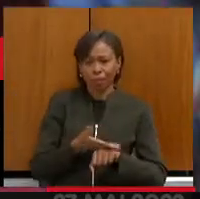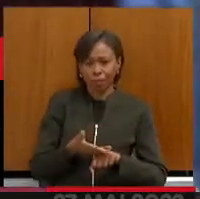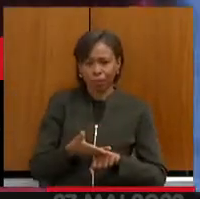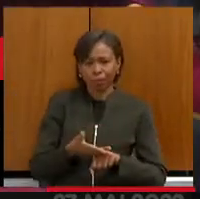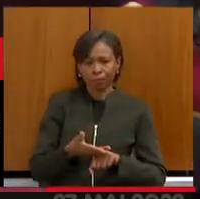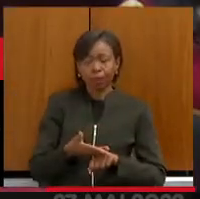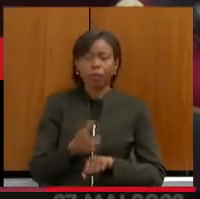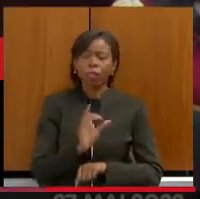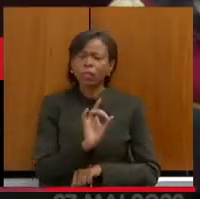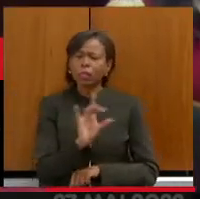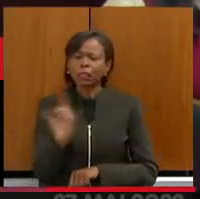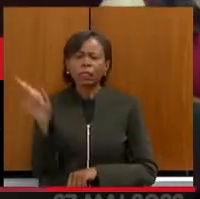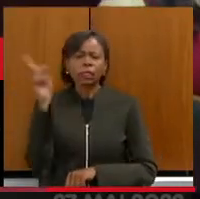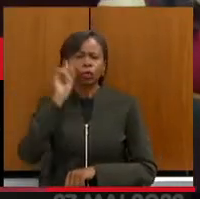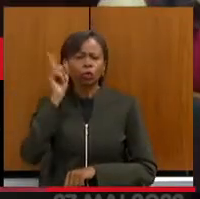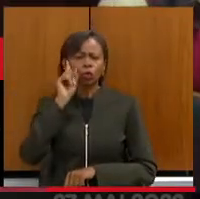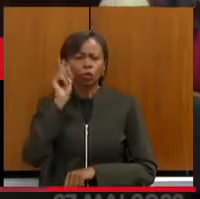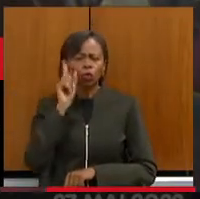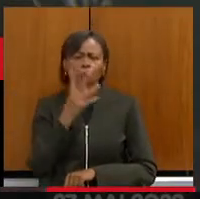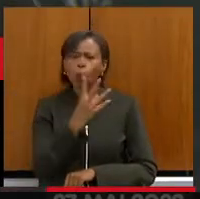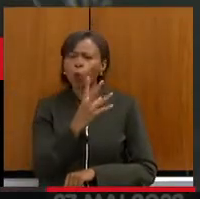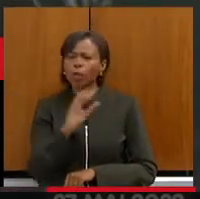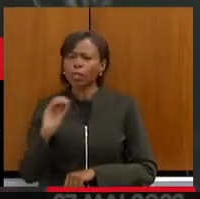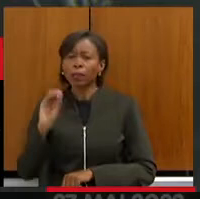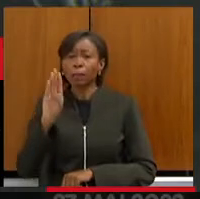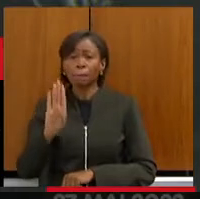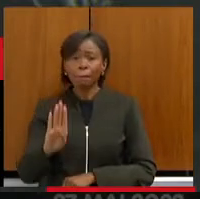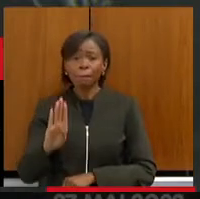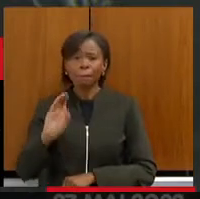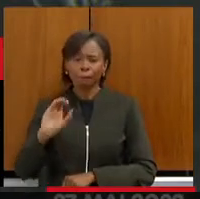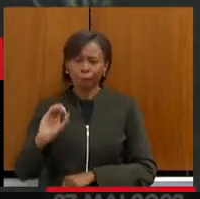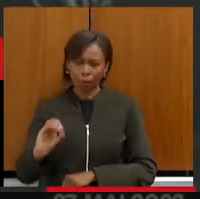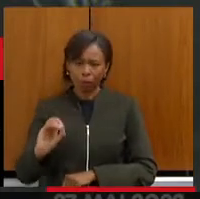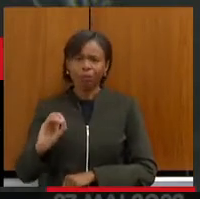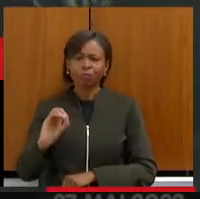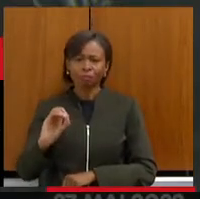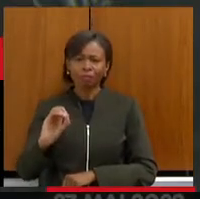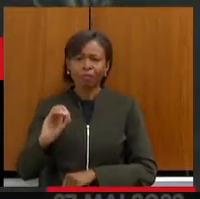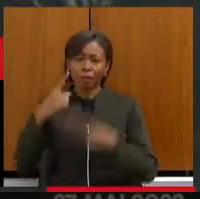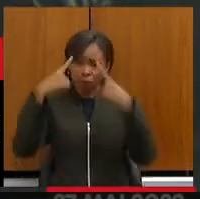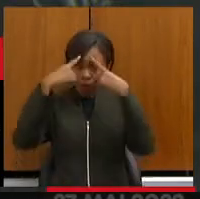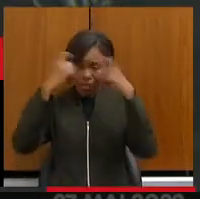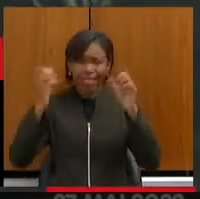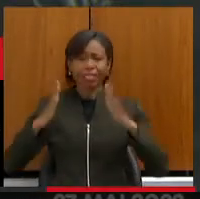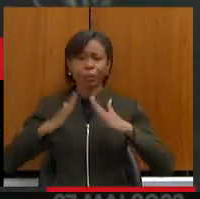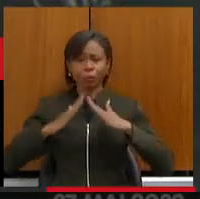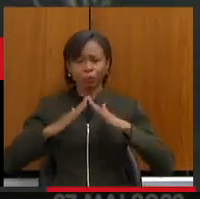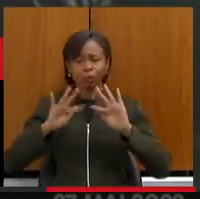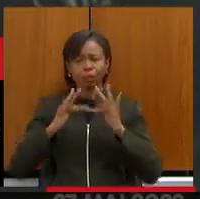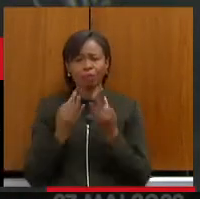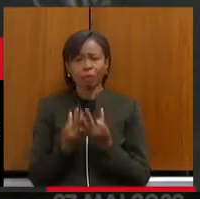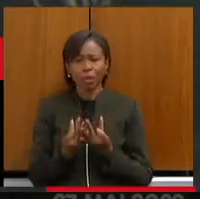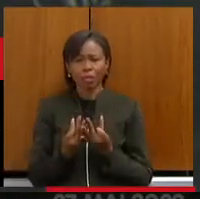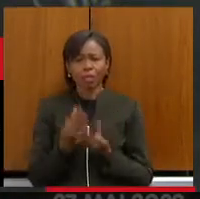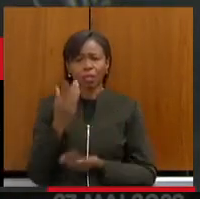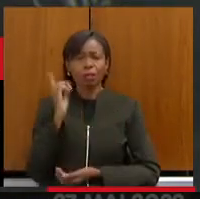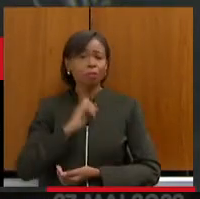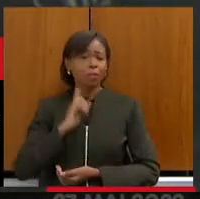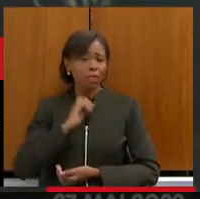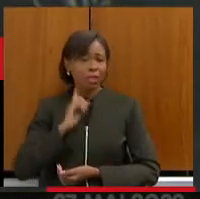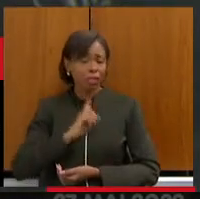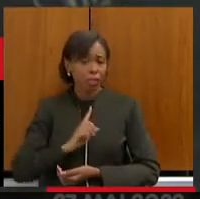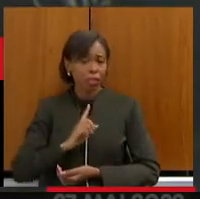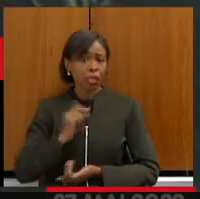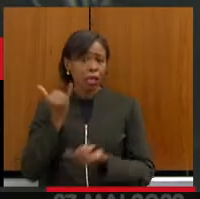são registrados 400 boletim de ocorrência de violência doméstica no estado de Minas Gerais segundo os dados da segurança